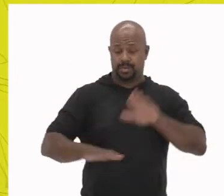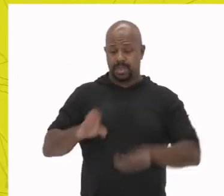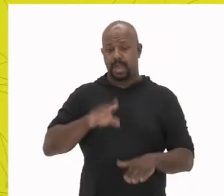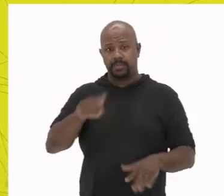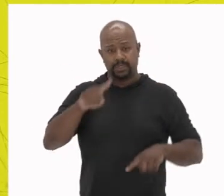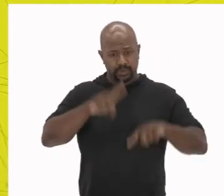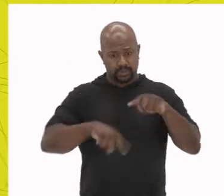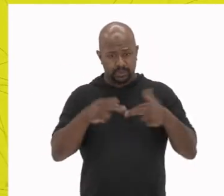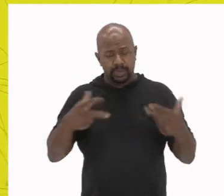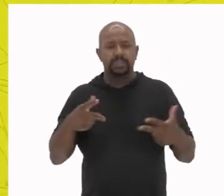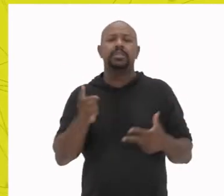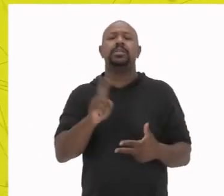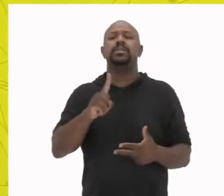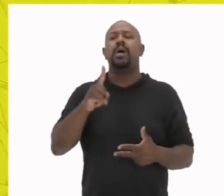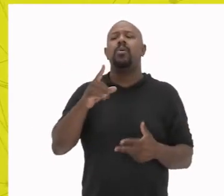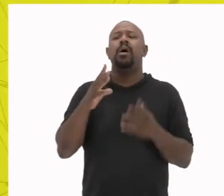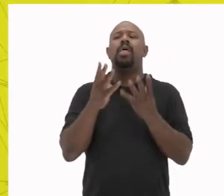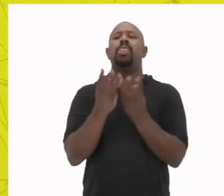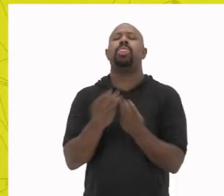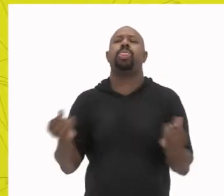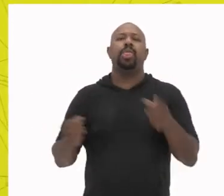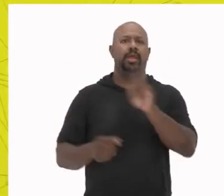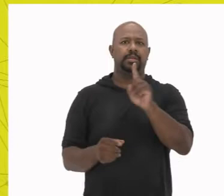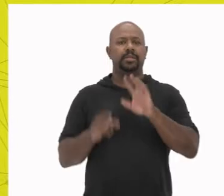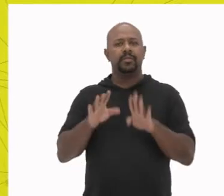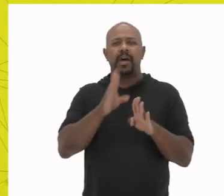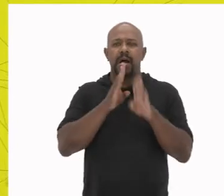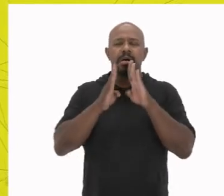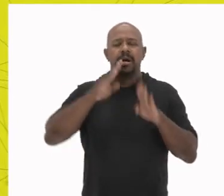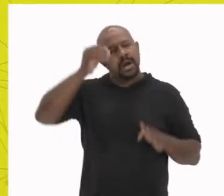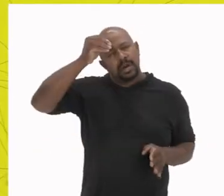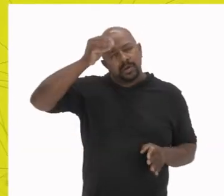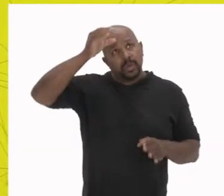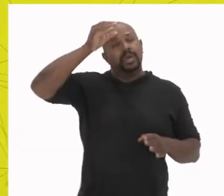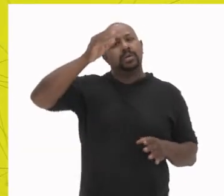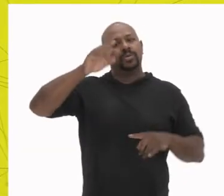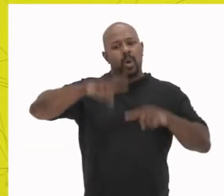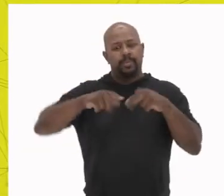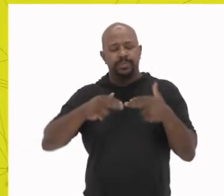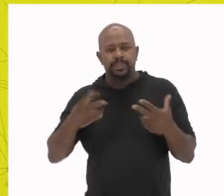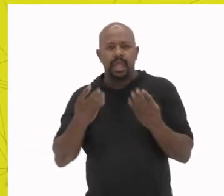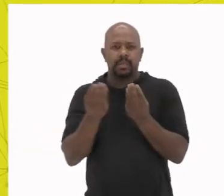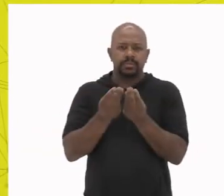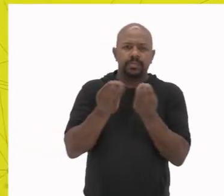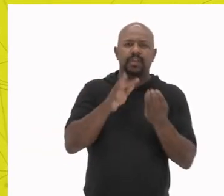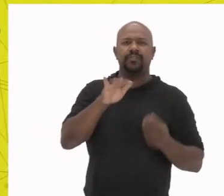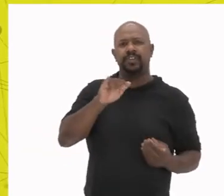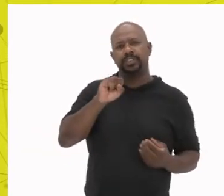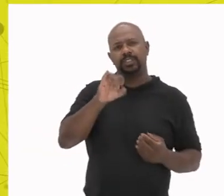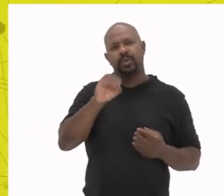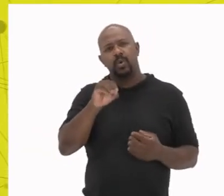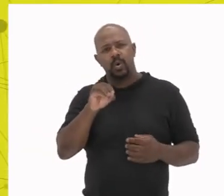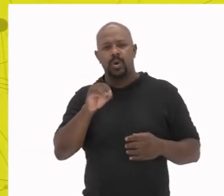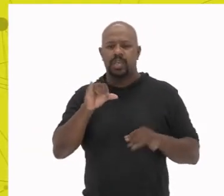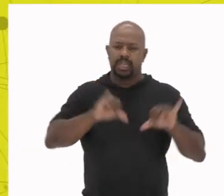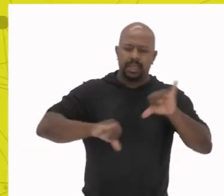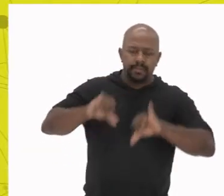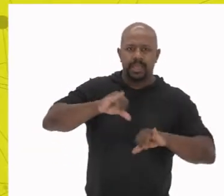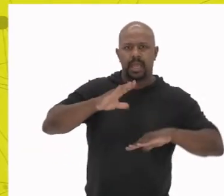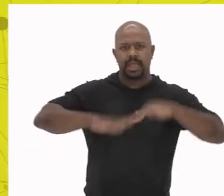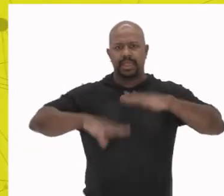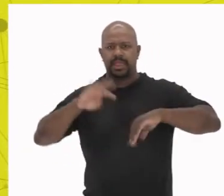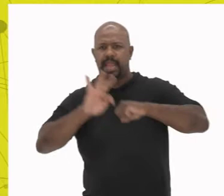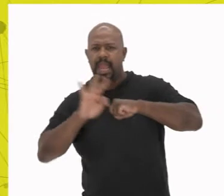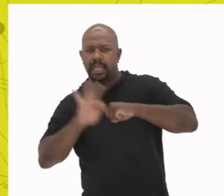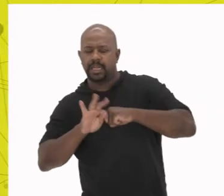rotina e cuidados para que sua coleção não sofra danos. Através do conhecimento do objeto, das características